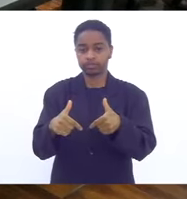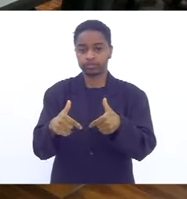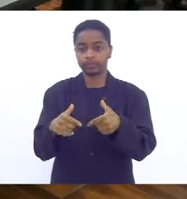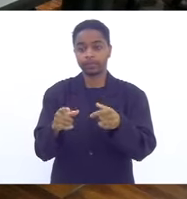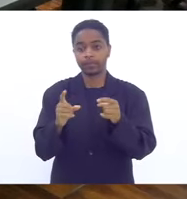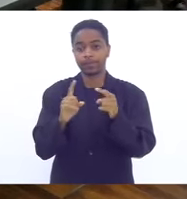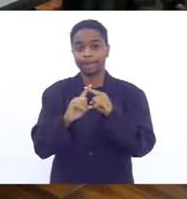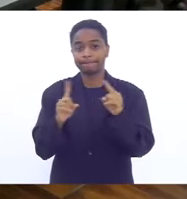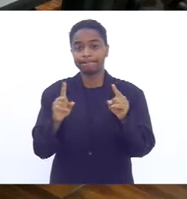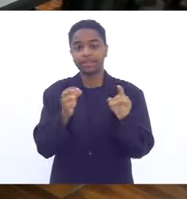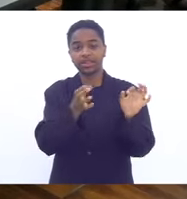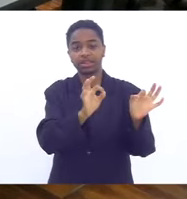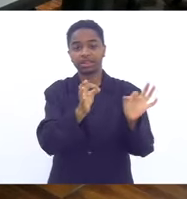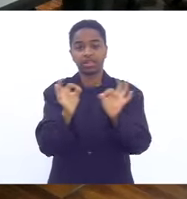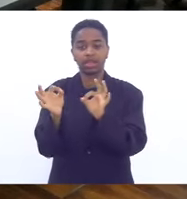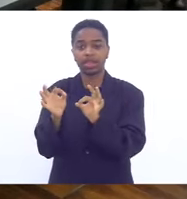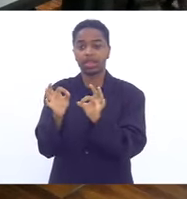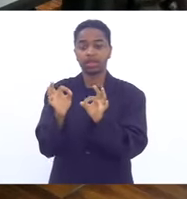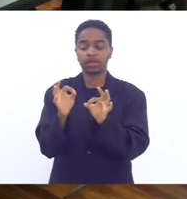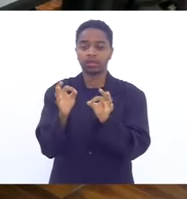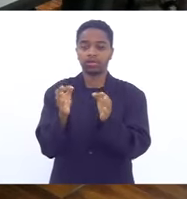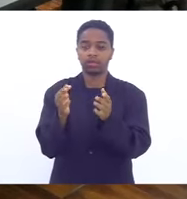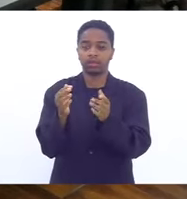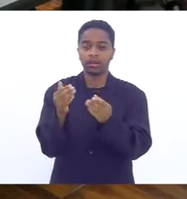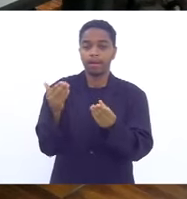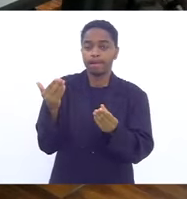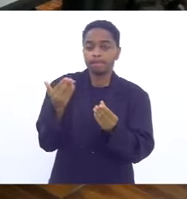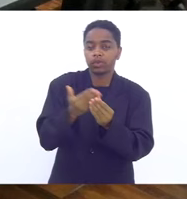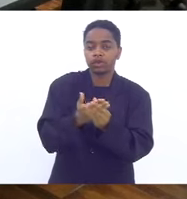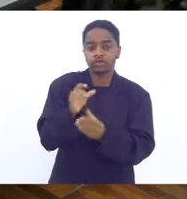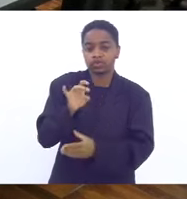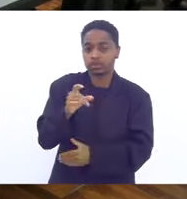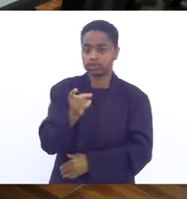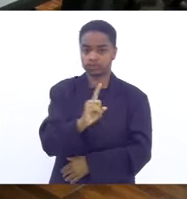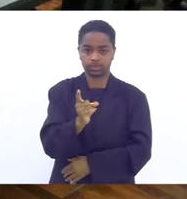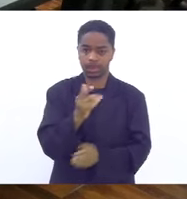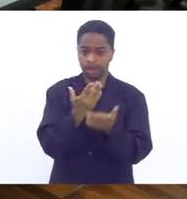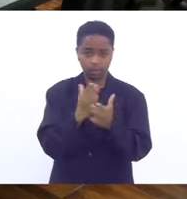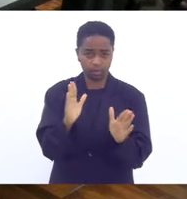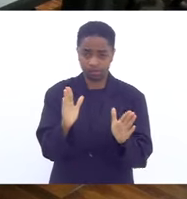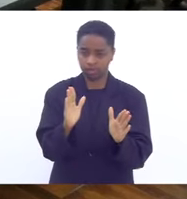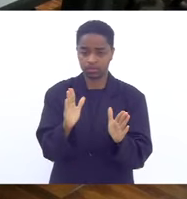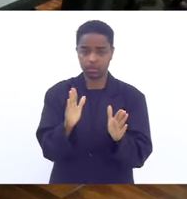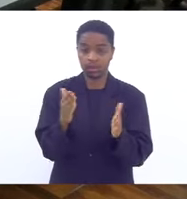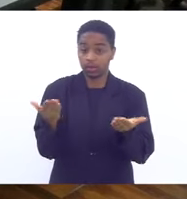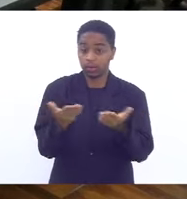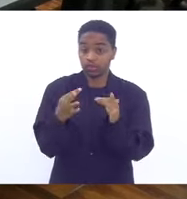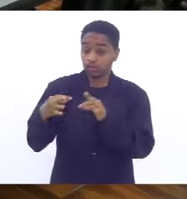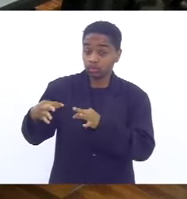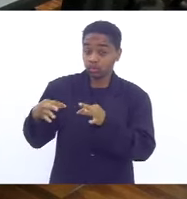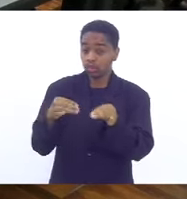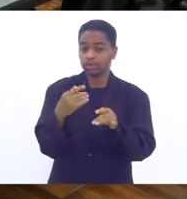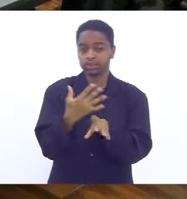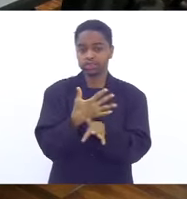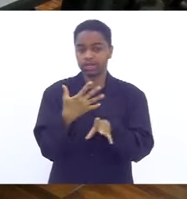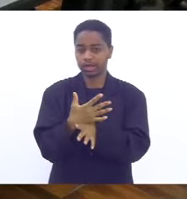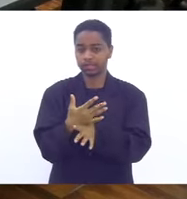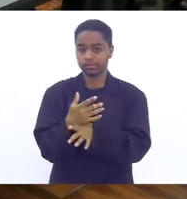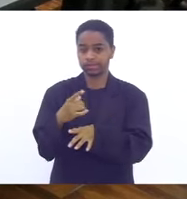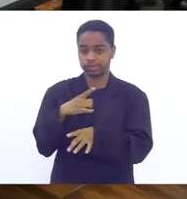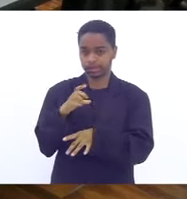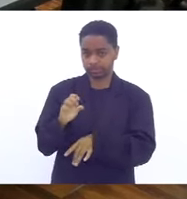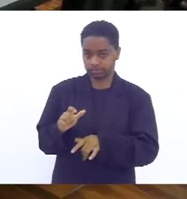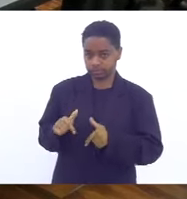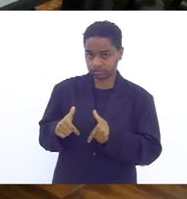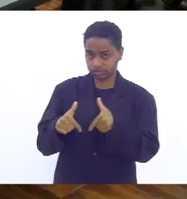fazendo, Gutinho, processo de forma individual. Acabou isso. Agora, todos os municípios onde a Enel